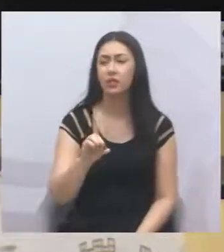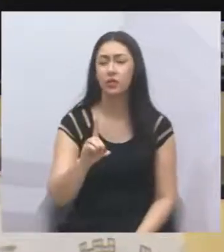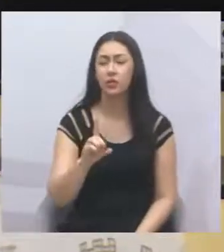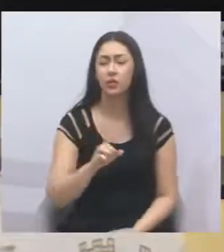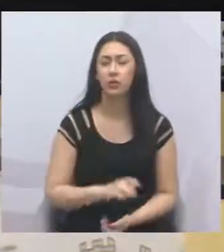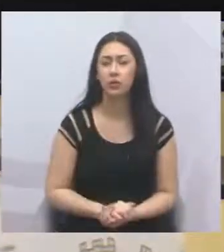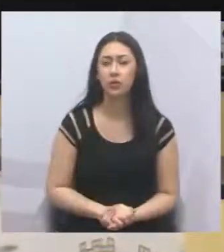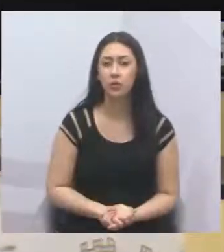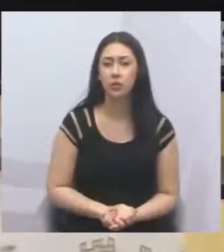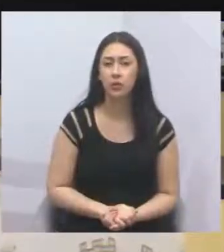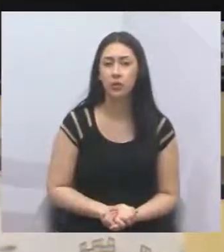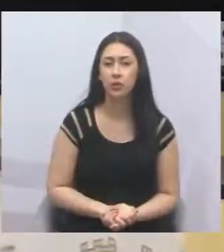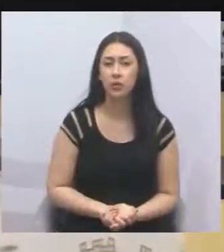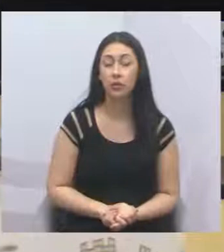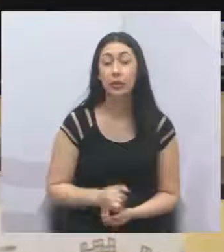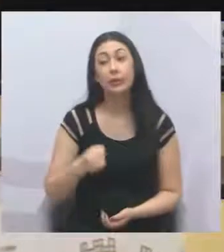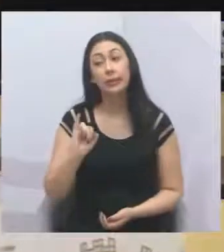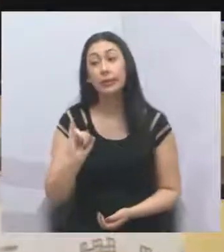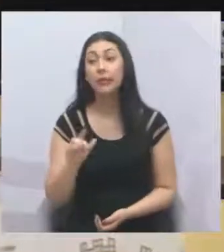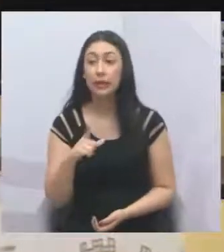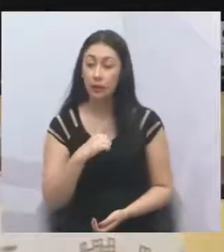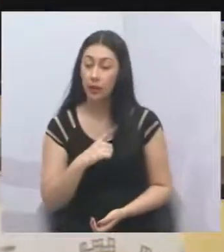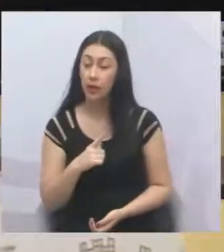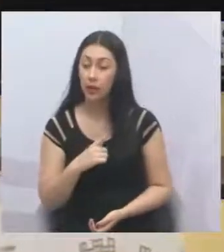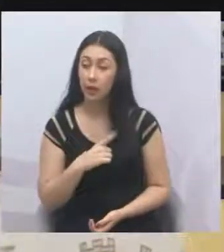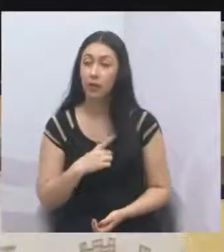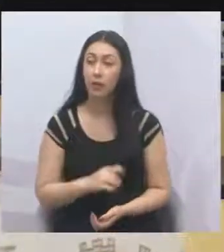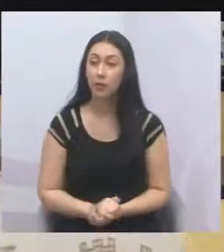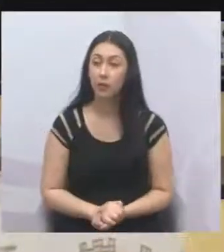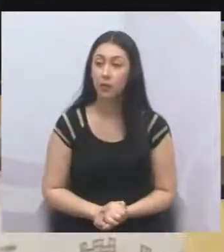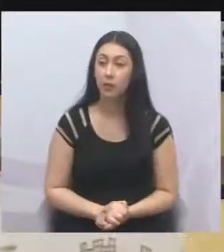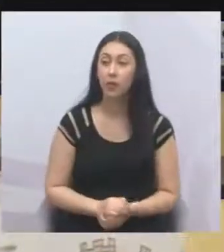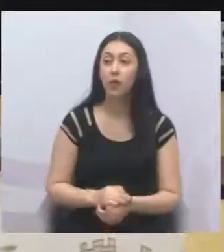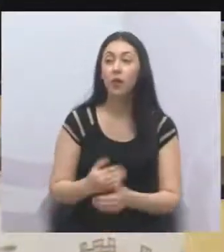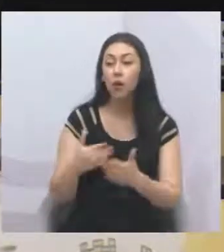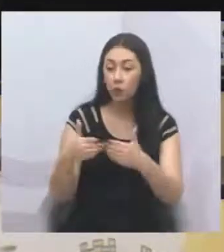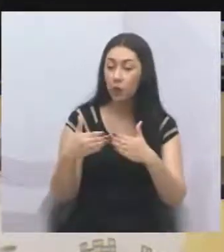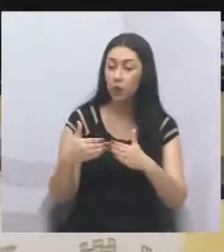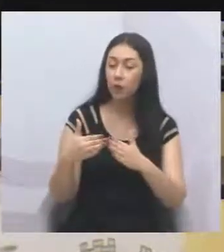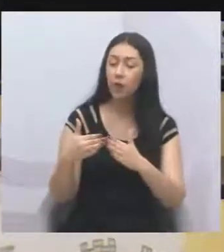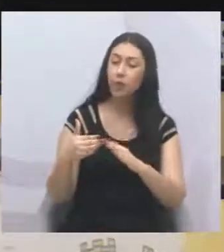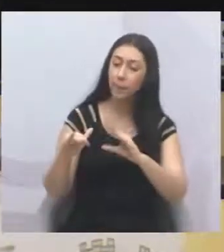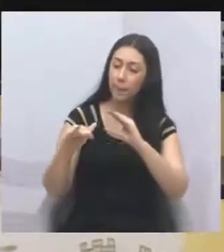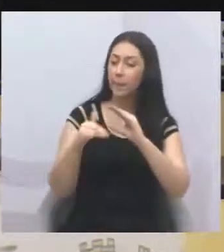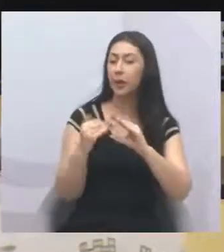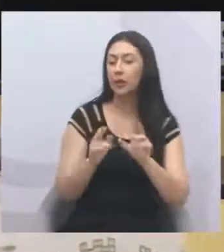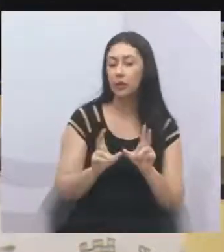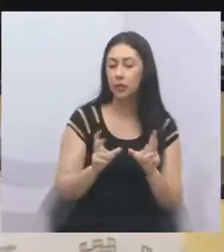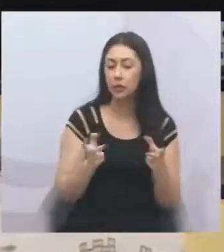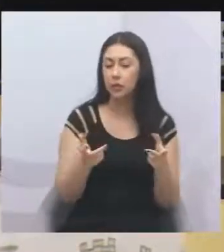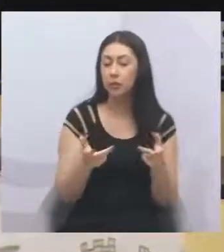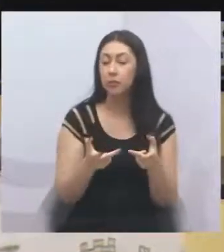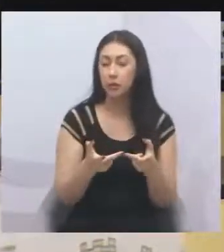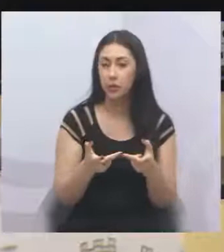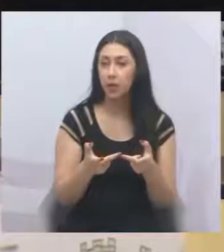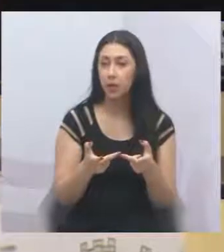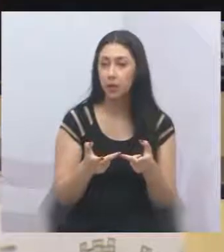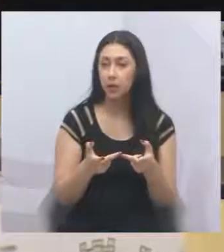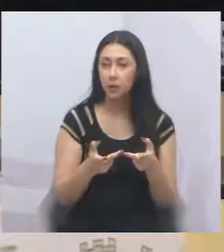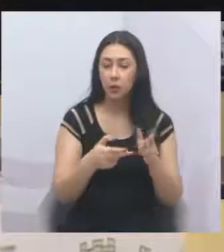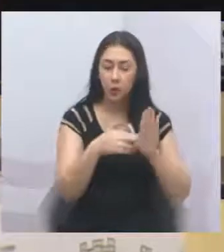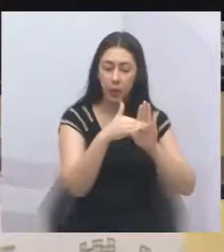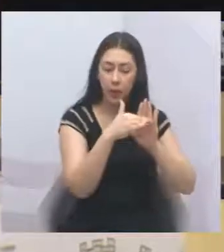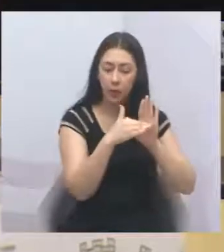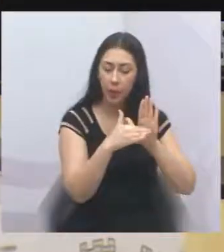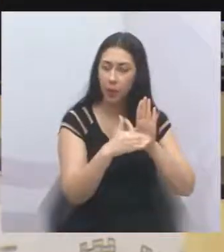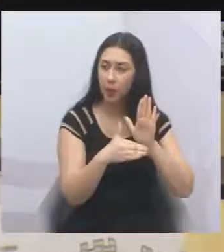LED? Em caso afirmativo, enviar a esta Casa Legislativa listagem